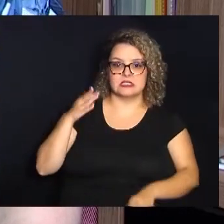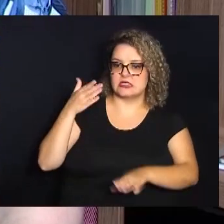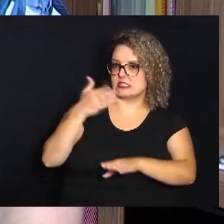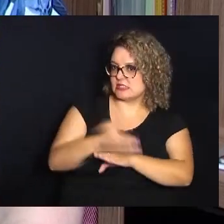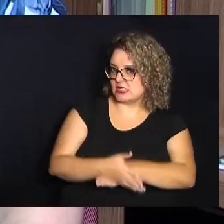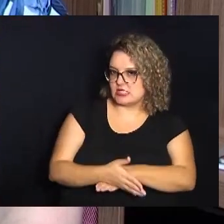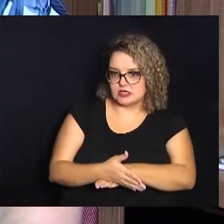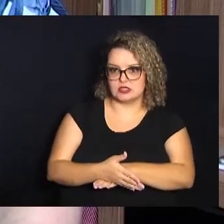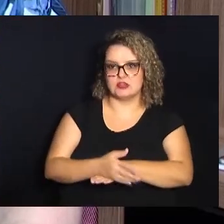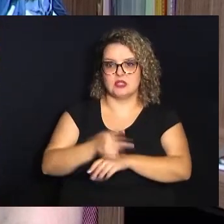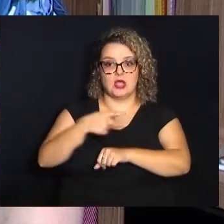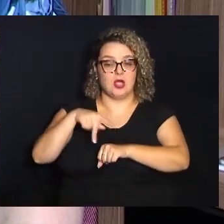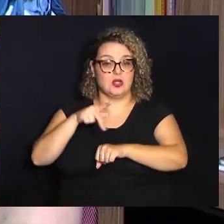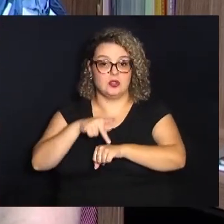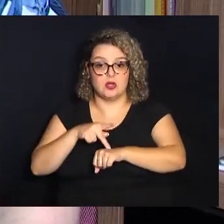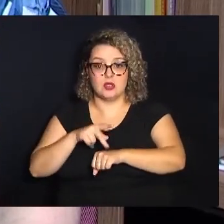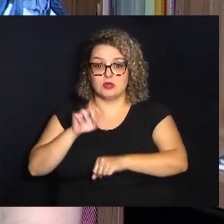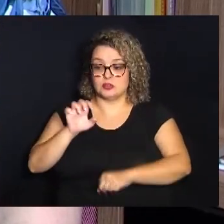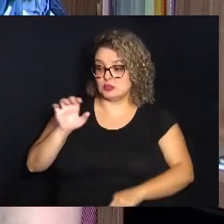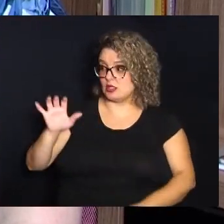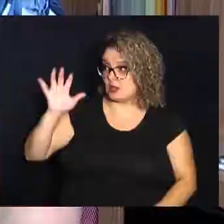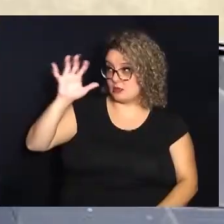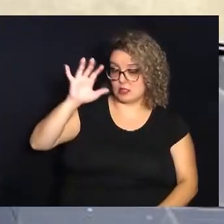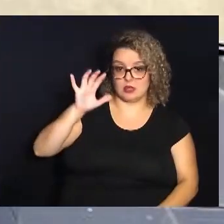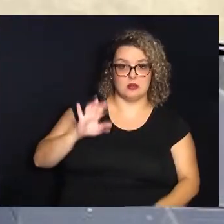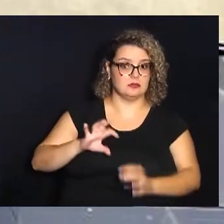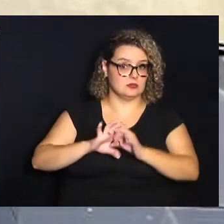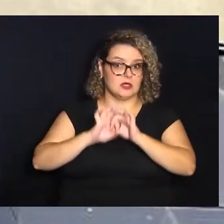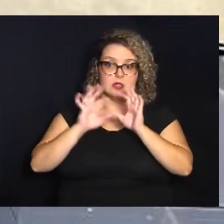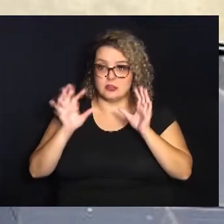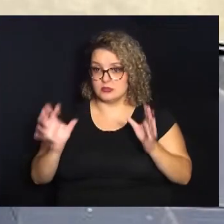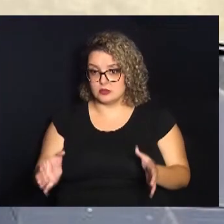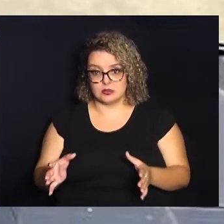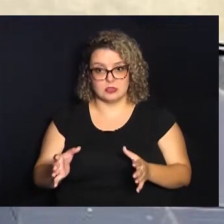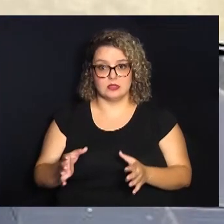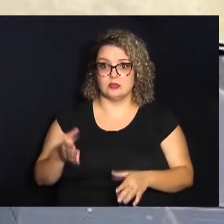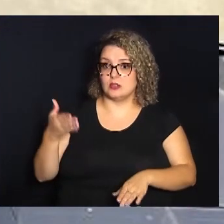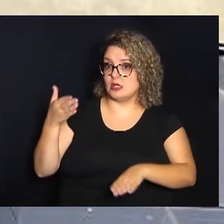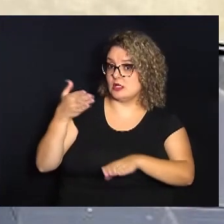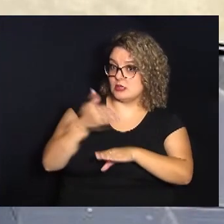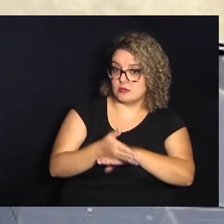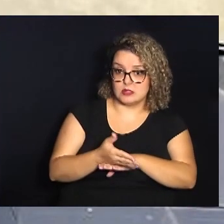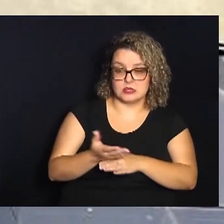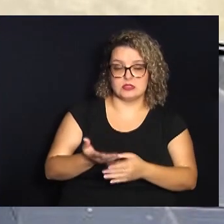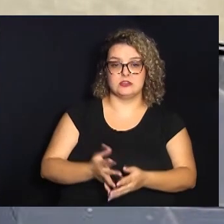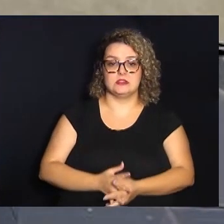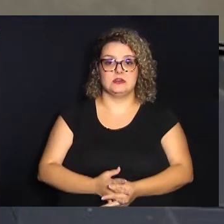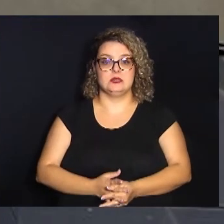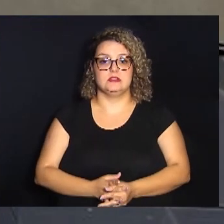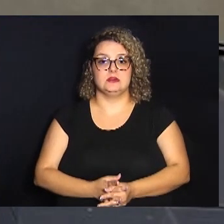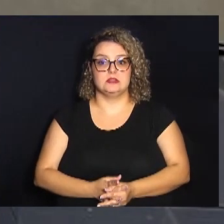eles, e aos estudos, ao trabalho. Segundo o Consulado Geral da Itália em São